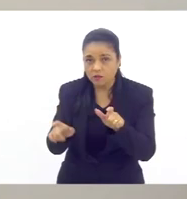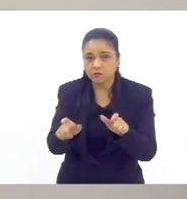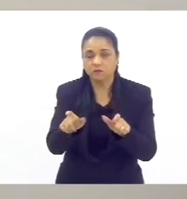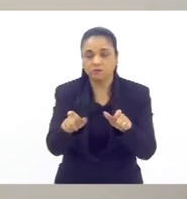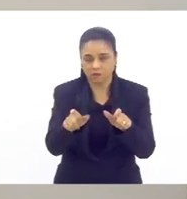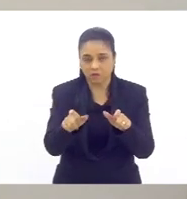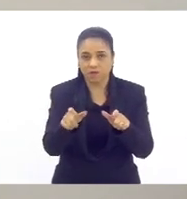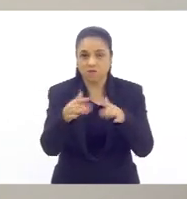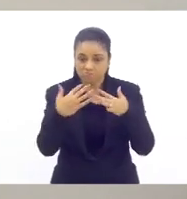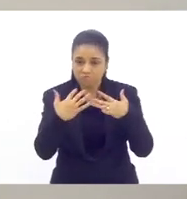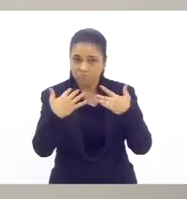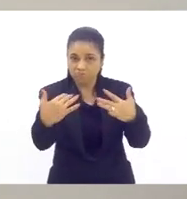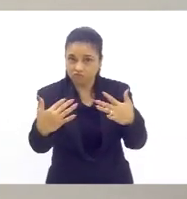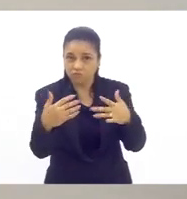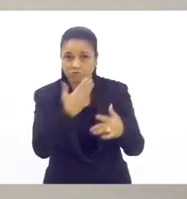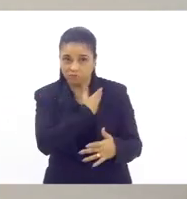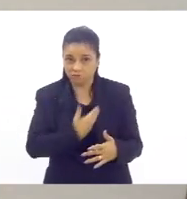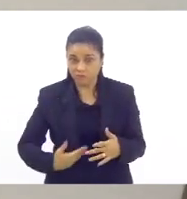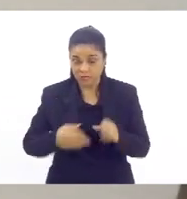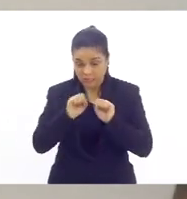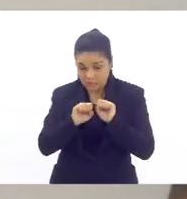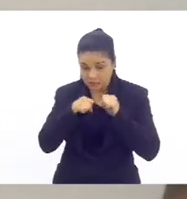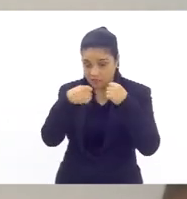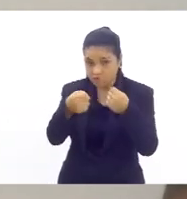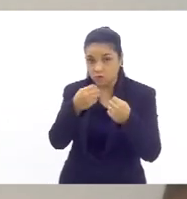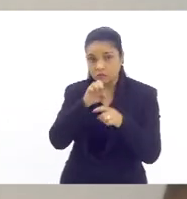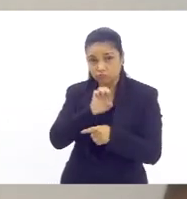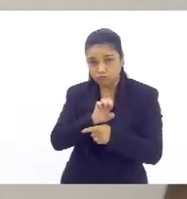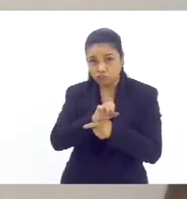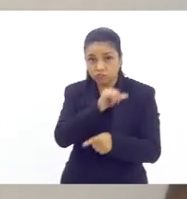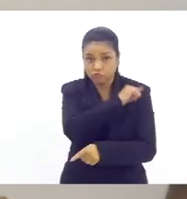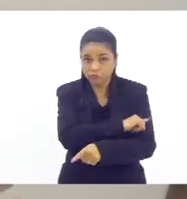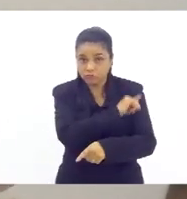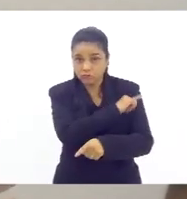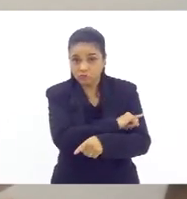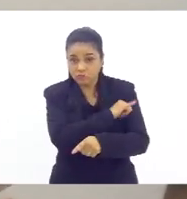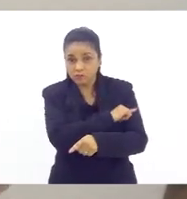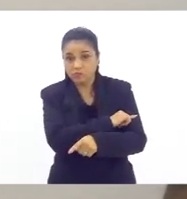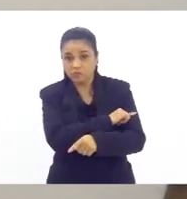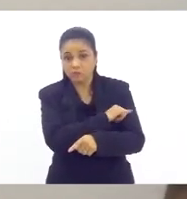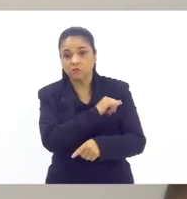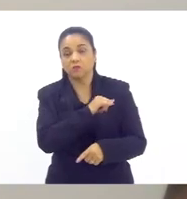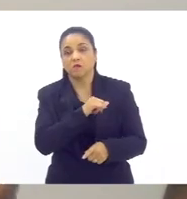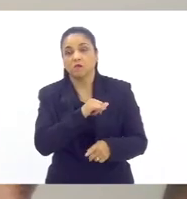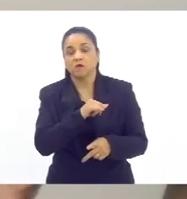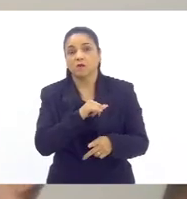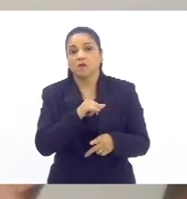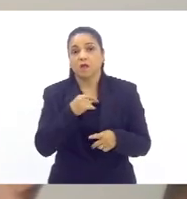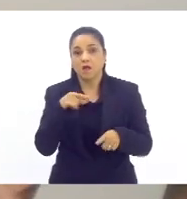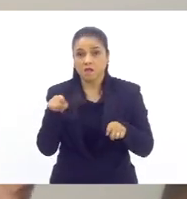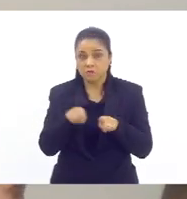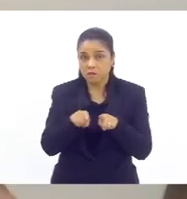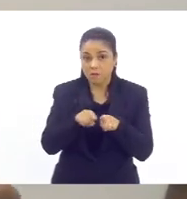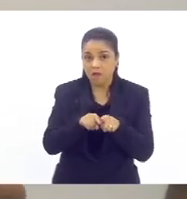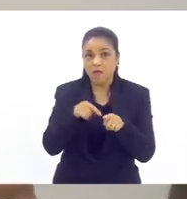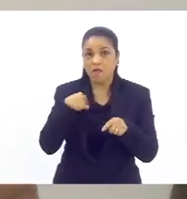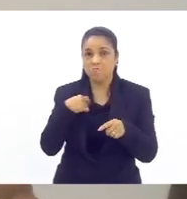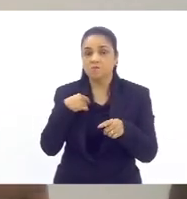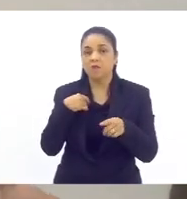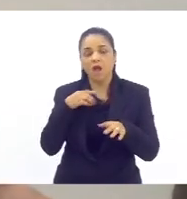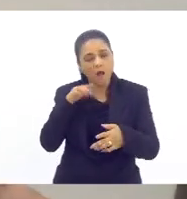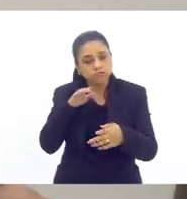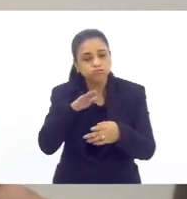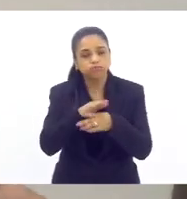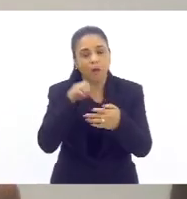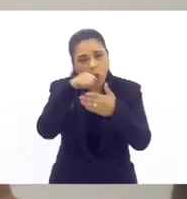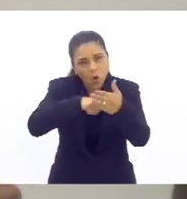a Defensoria Pública do Estado do Rio de Janeiro vem campando em campo e eu em campo pessoalmente uma verdadeira